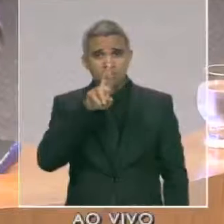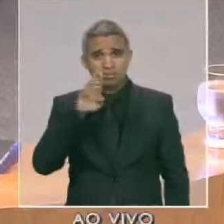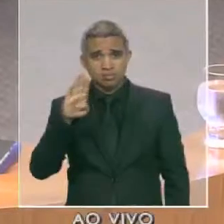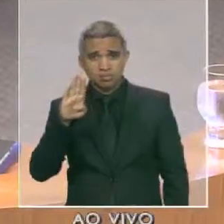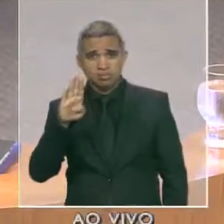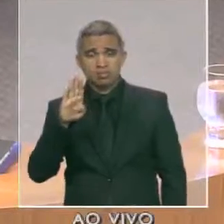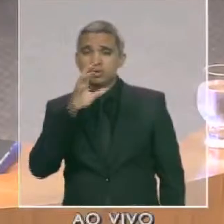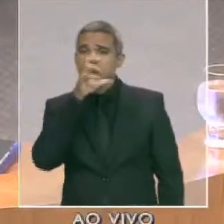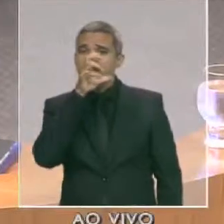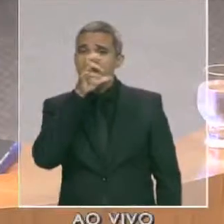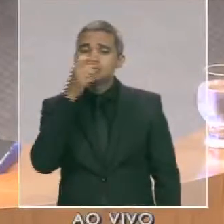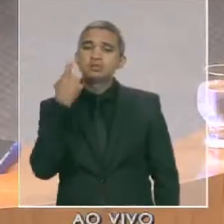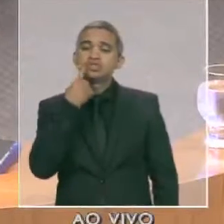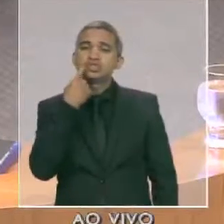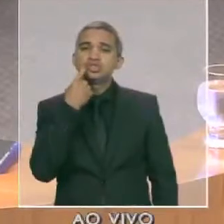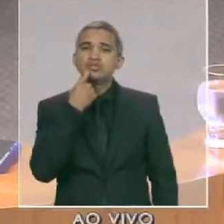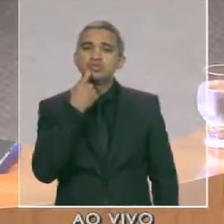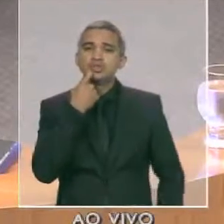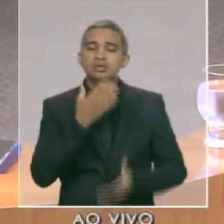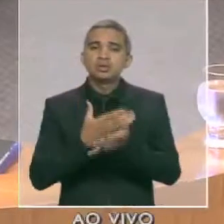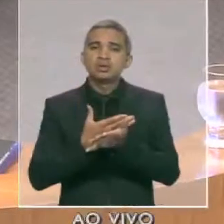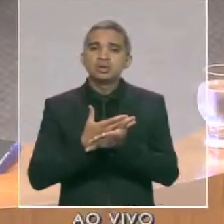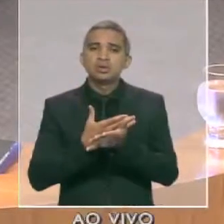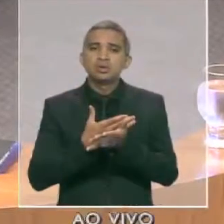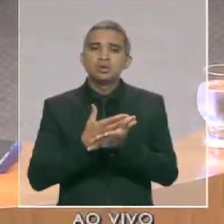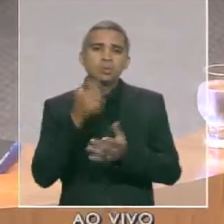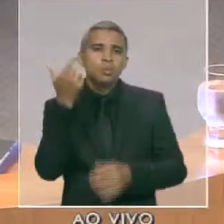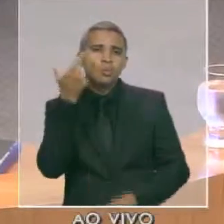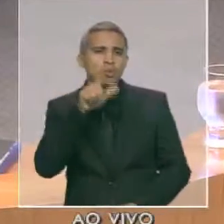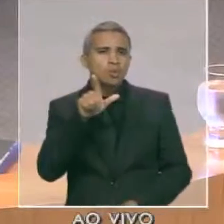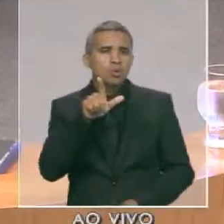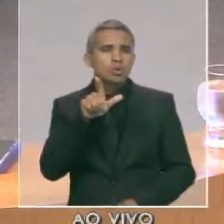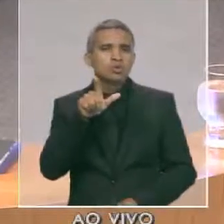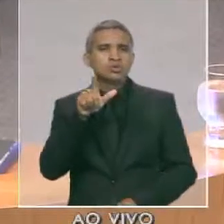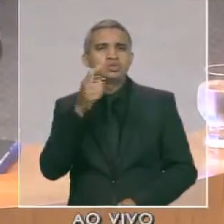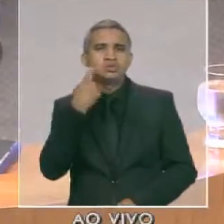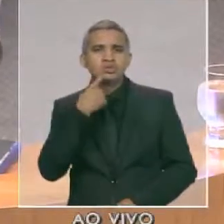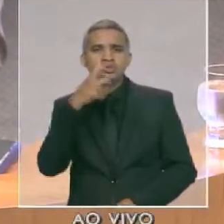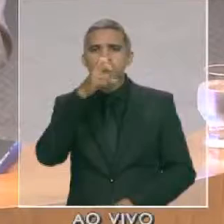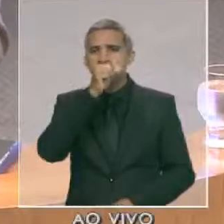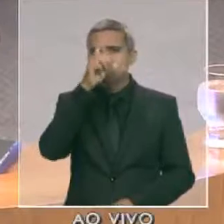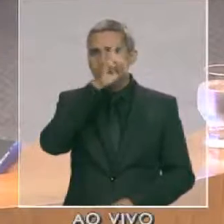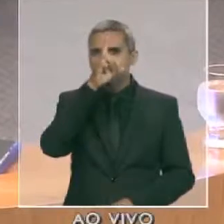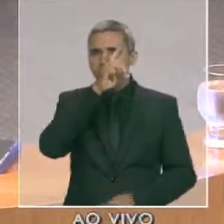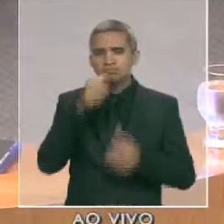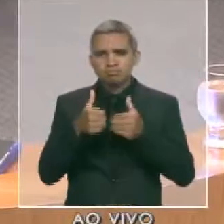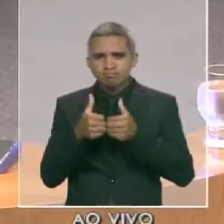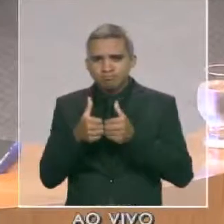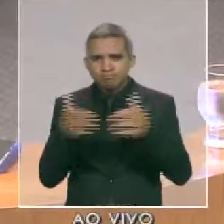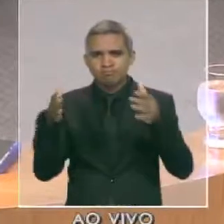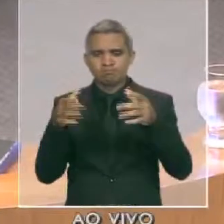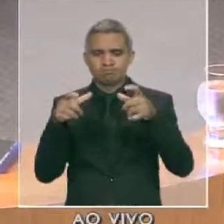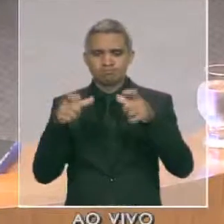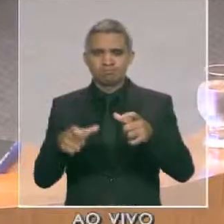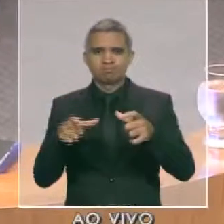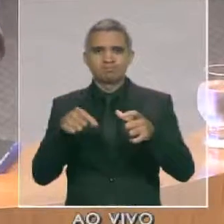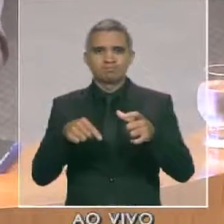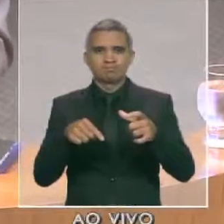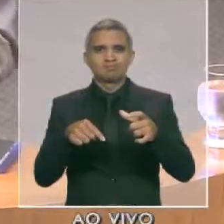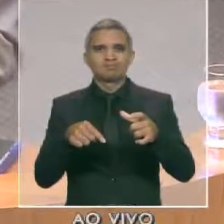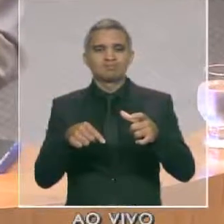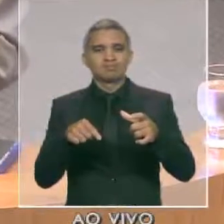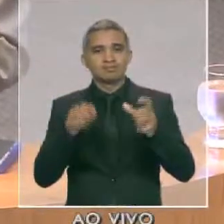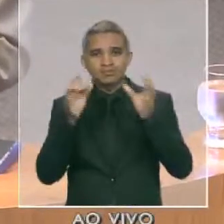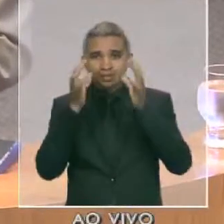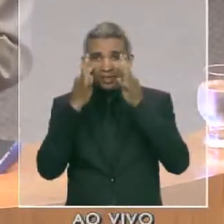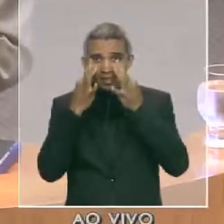sábado, na sexta-feira, né, nós conseguimos realmente, neste final de semana, inaugurar esse importante espaço de atendimento, de atenção